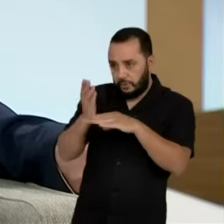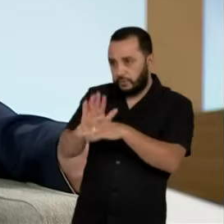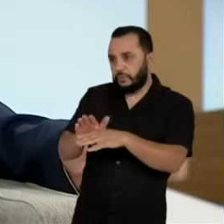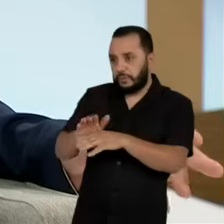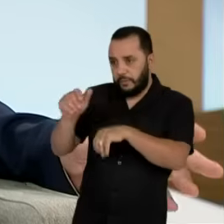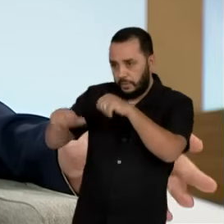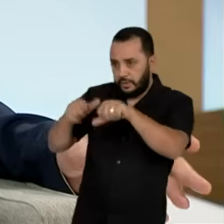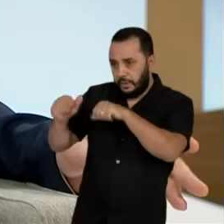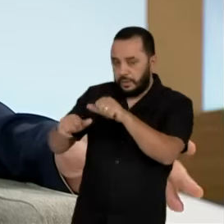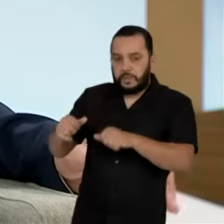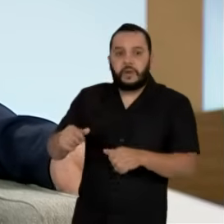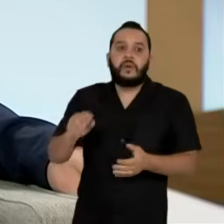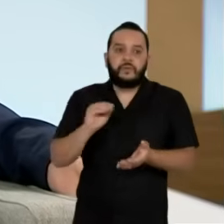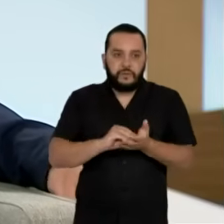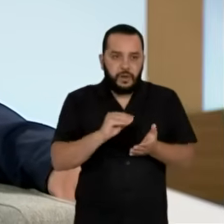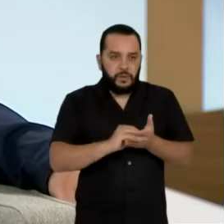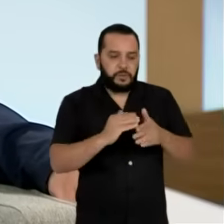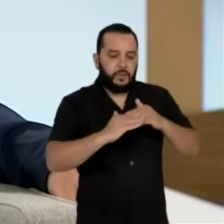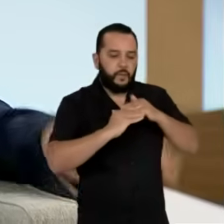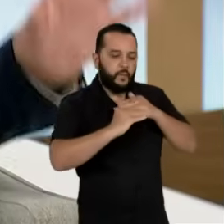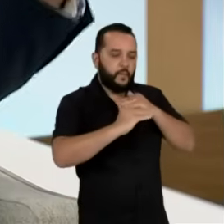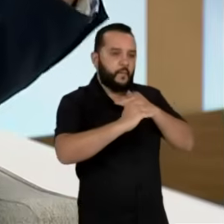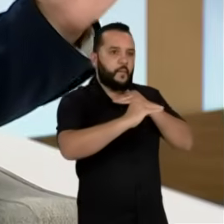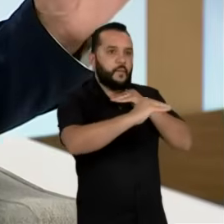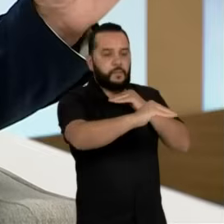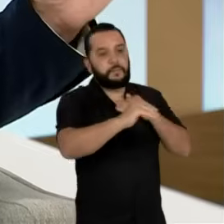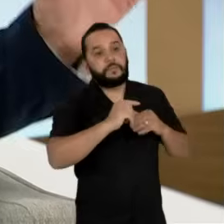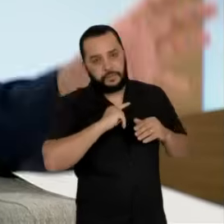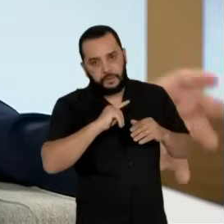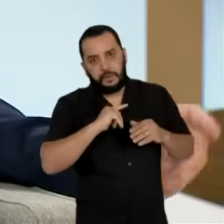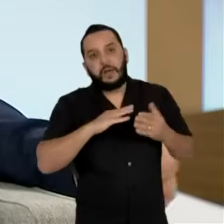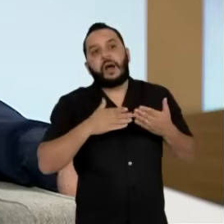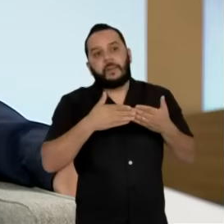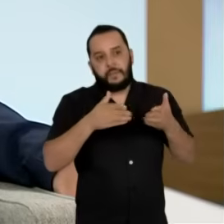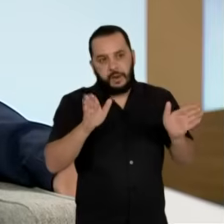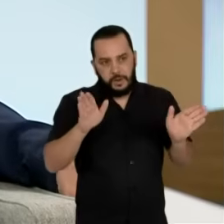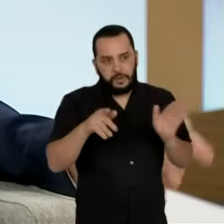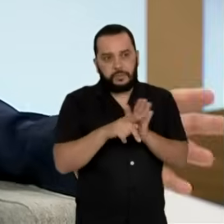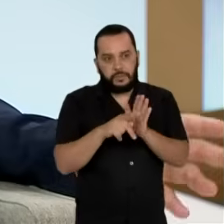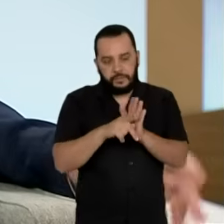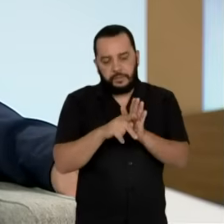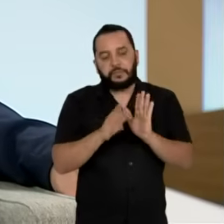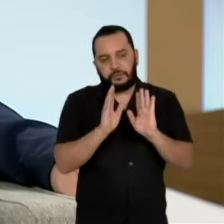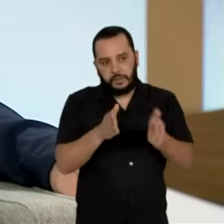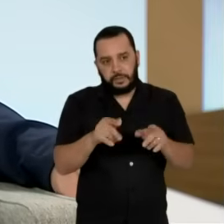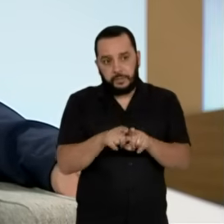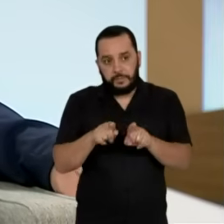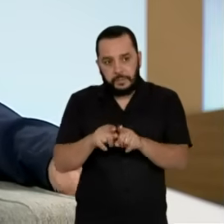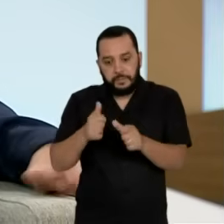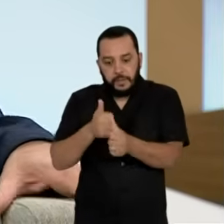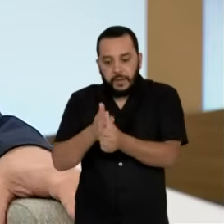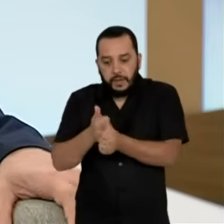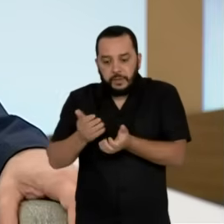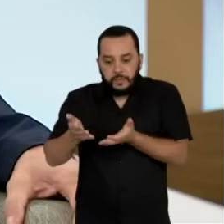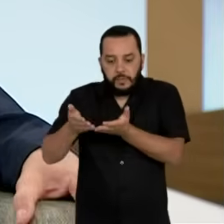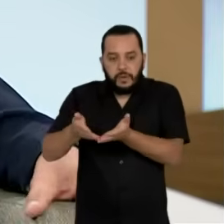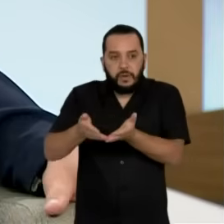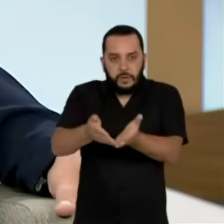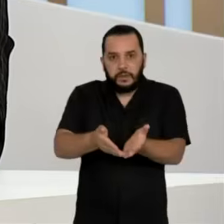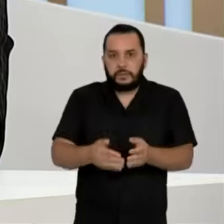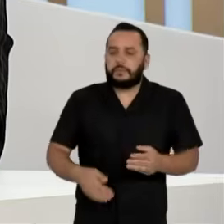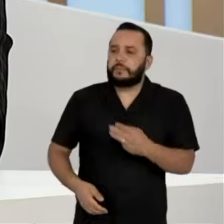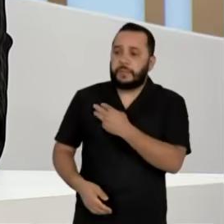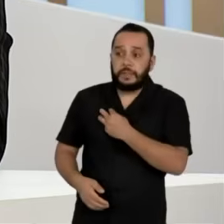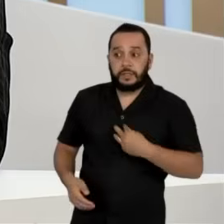Ela ainda não está asfaltada, mas o fato dela ser aberta e ter aberto portos, já trouxe bastante... O ministro